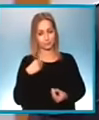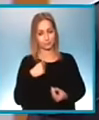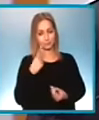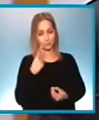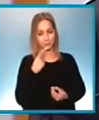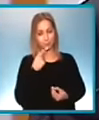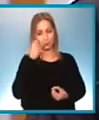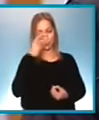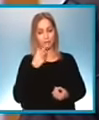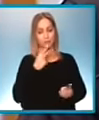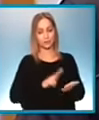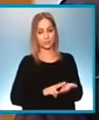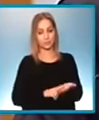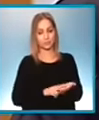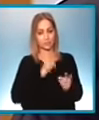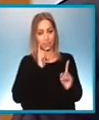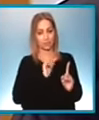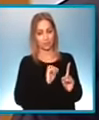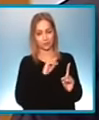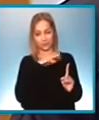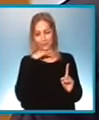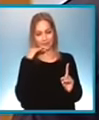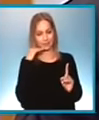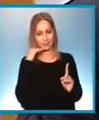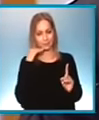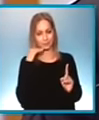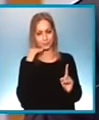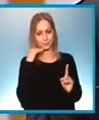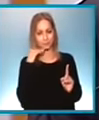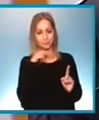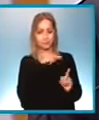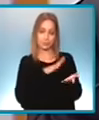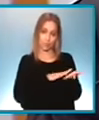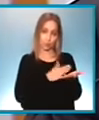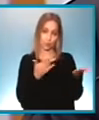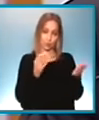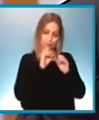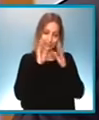É uma história verdadeira. Desta menina muito gira. Natasca, claro.